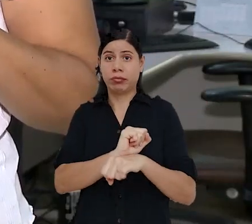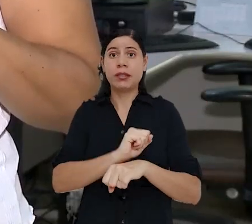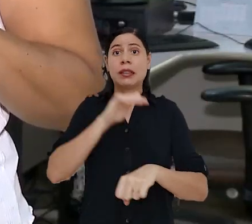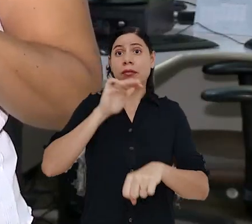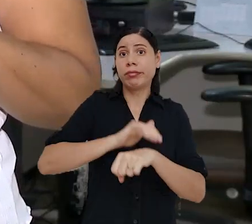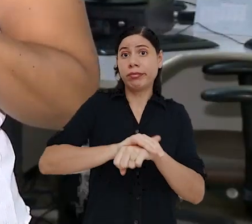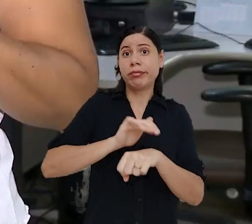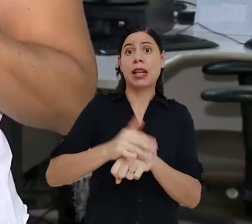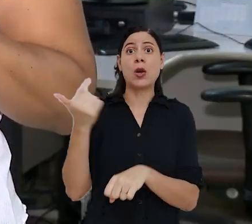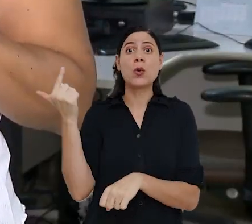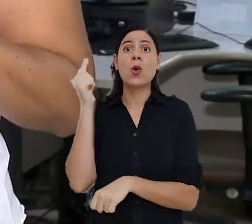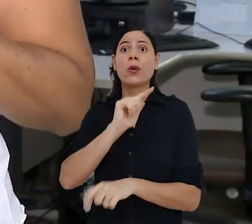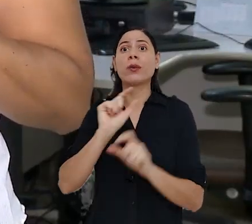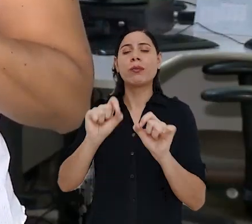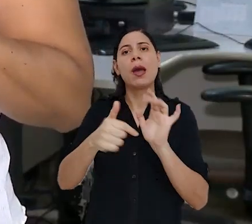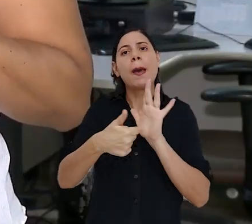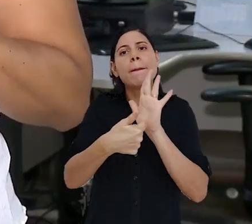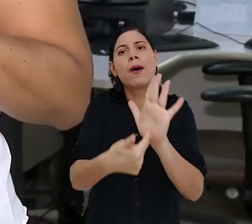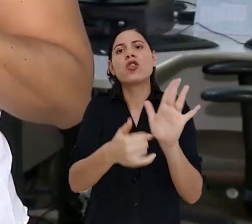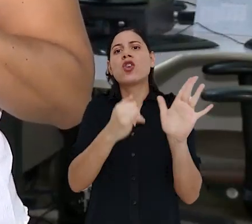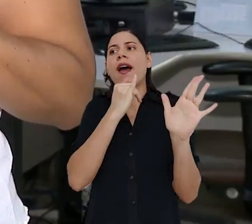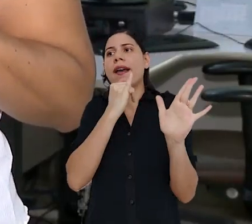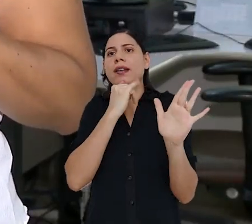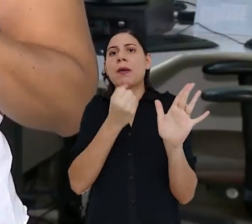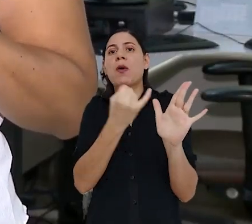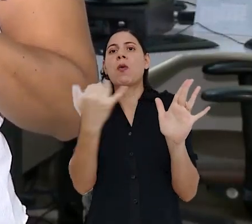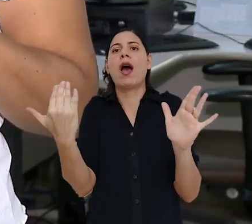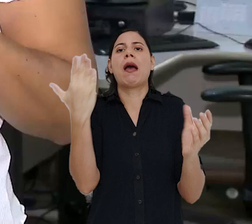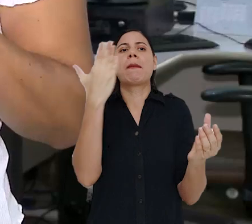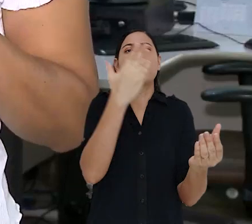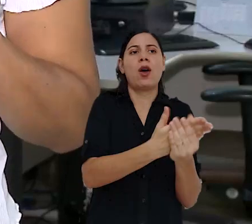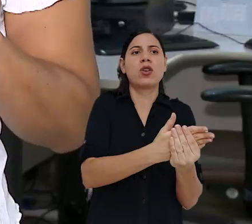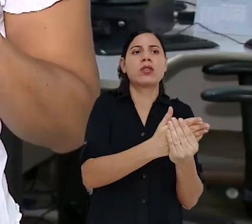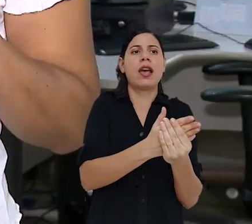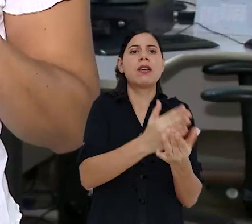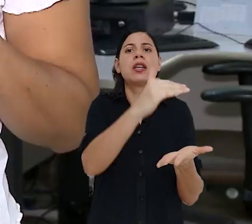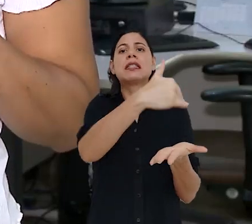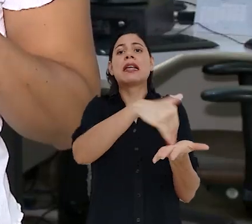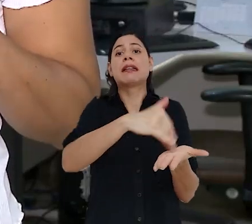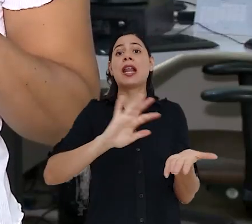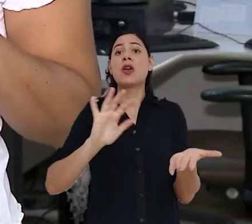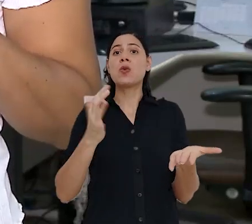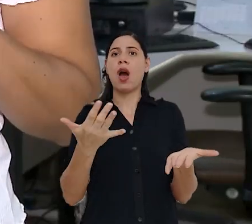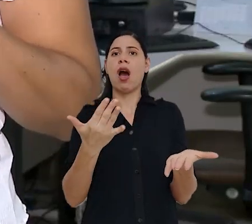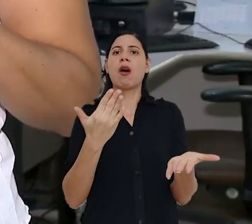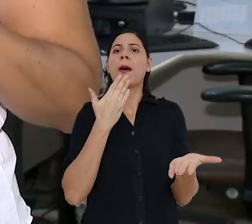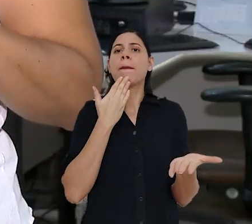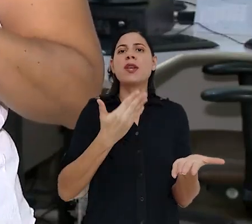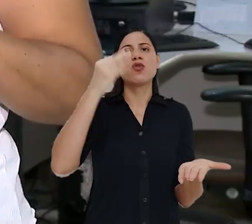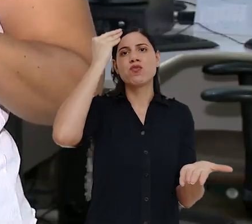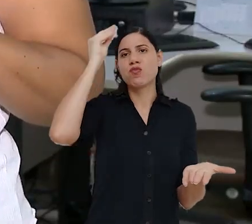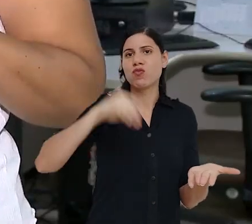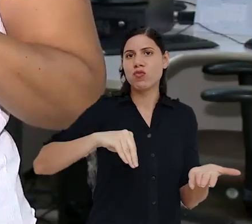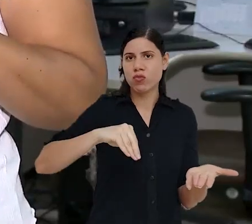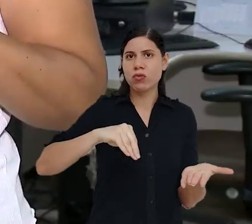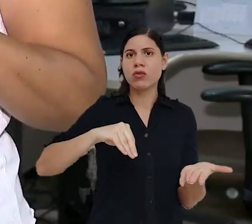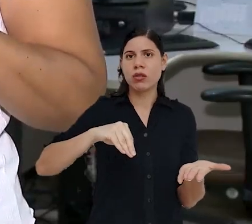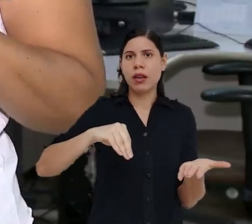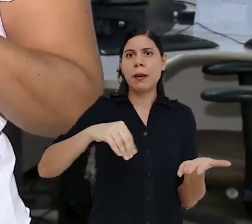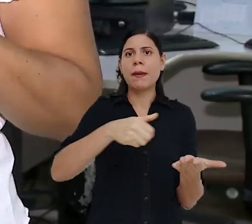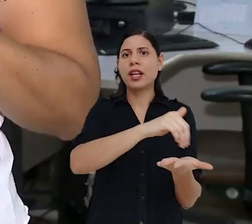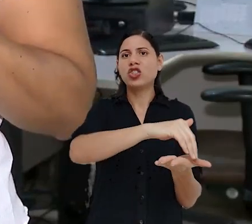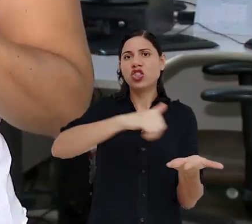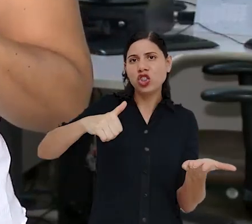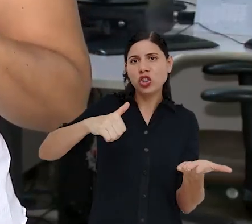forma automática, a ferramenta mostra, por exemplo, quais processos em determinado gabinete têm pedido de desistência para